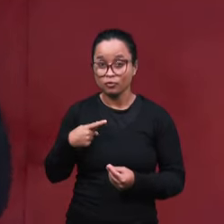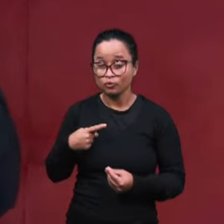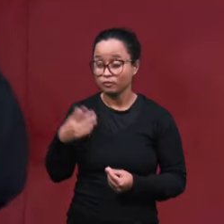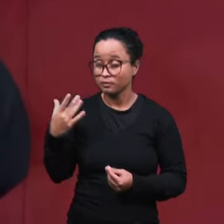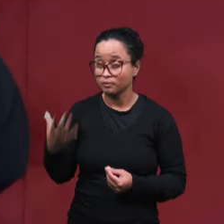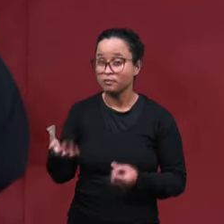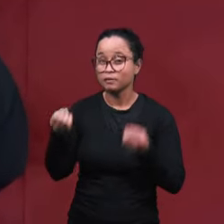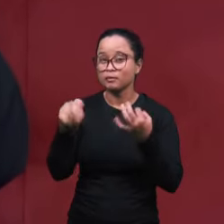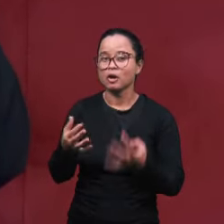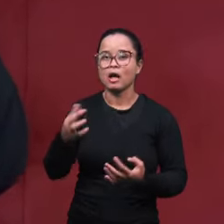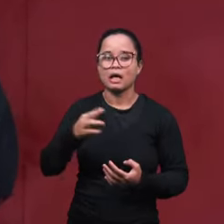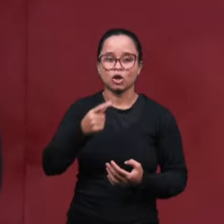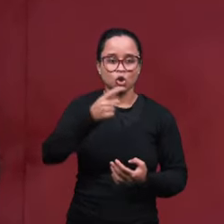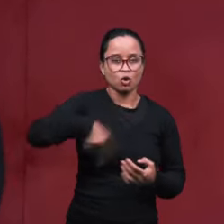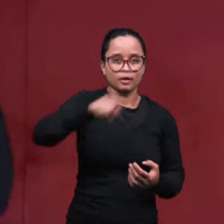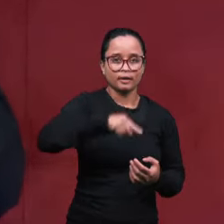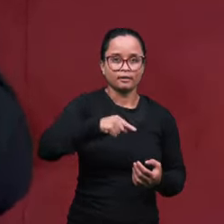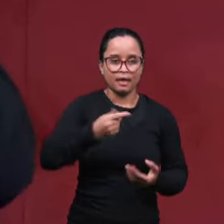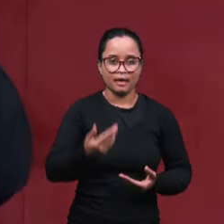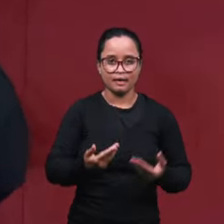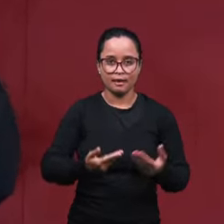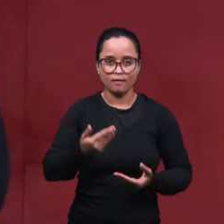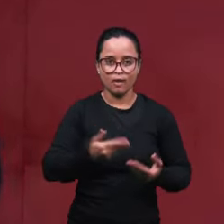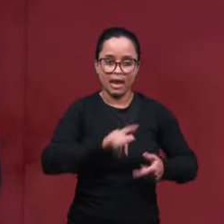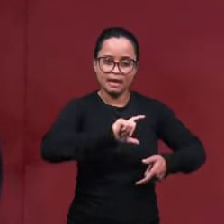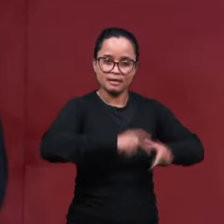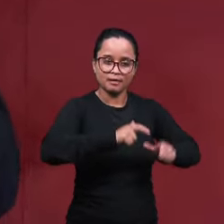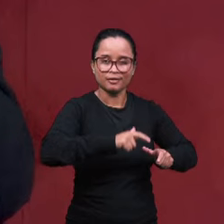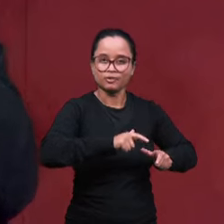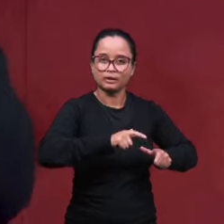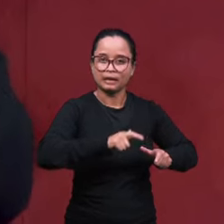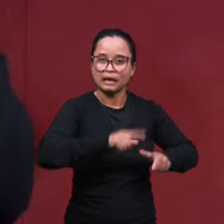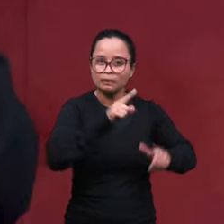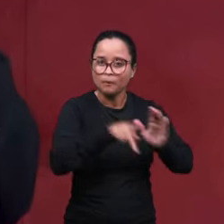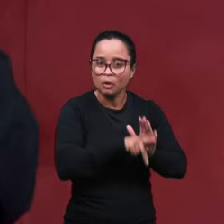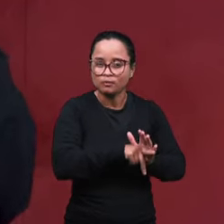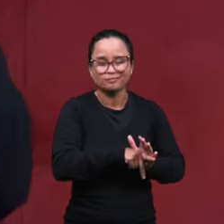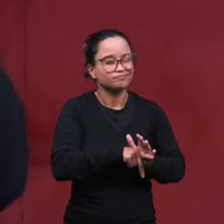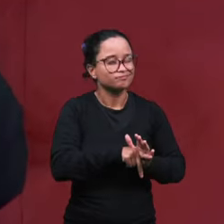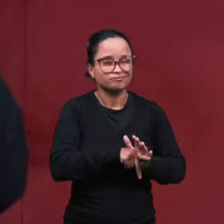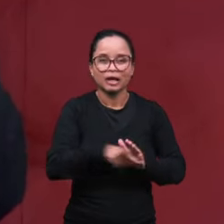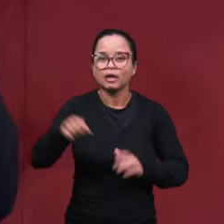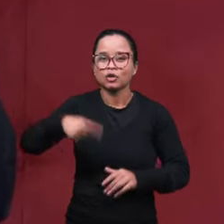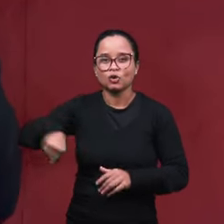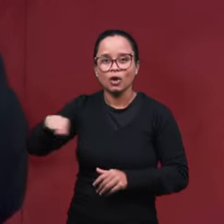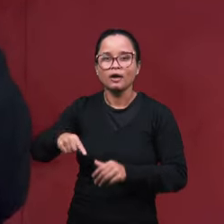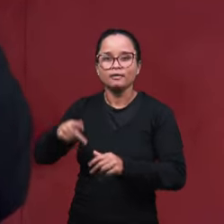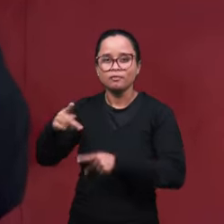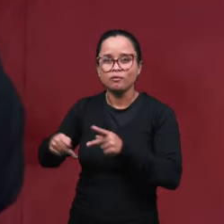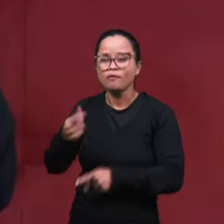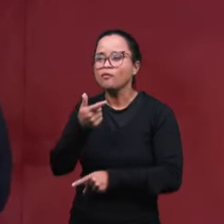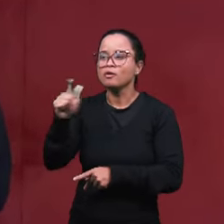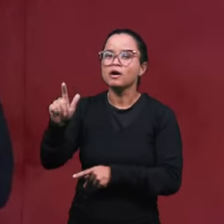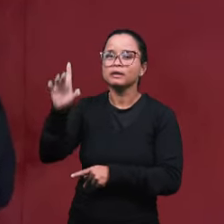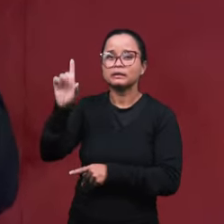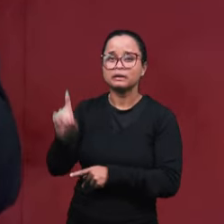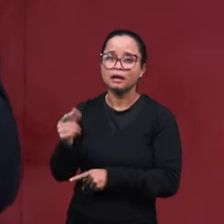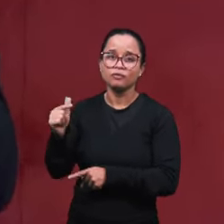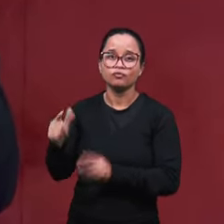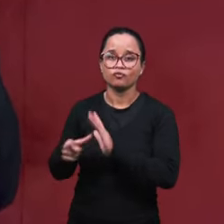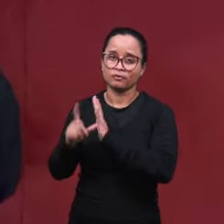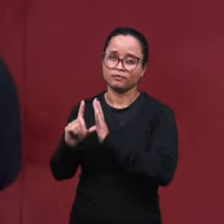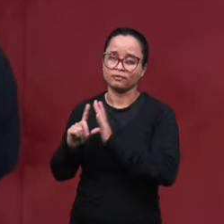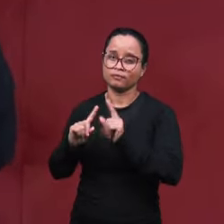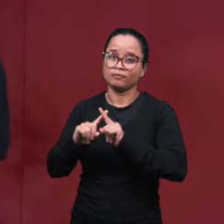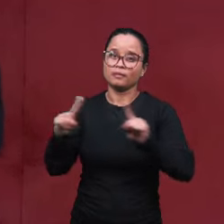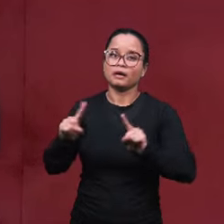Israel. Nós somos a igreja, nós somos gentios. E quando a igreja for arrebatada, o Espírito Santo subirá, porque